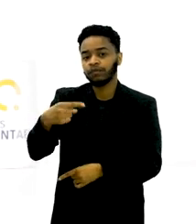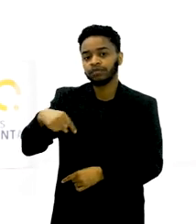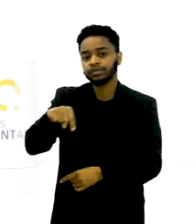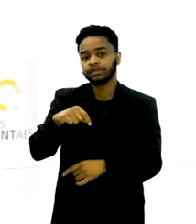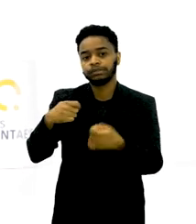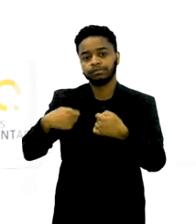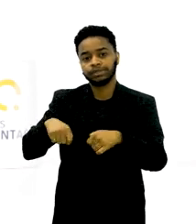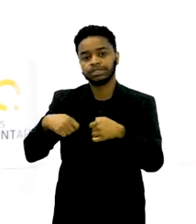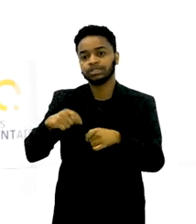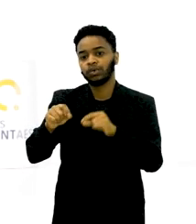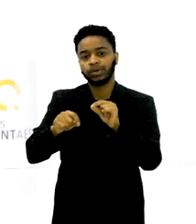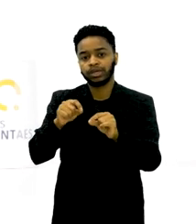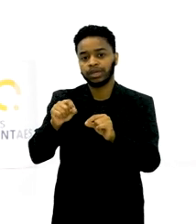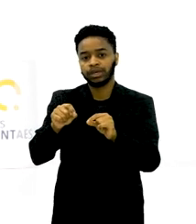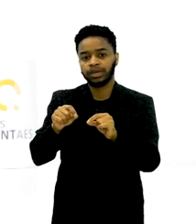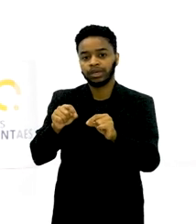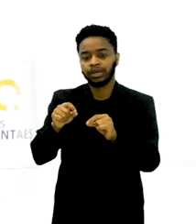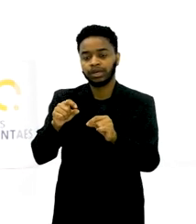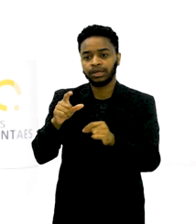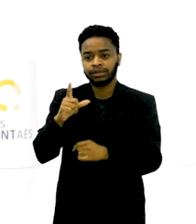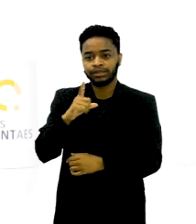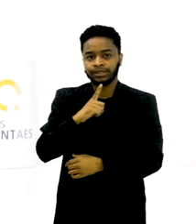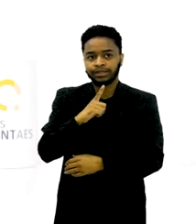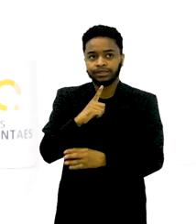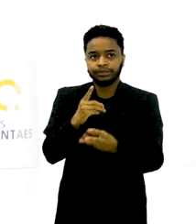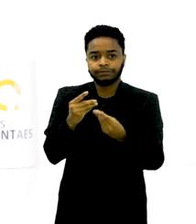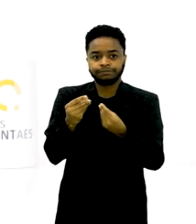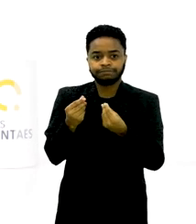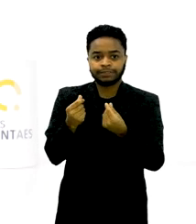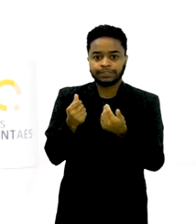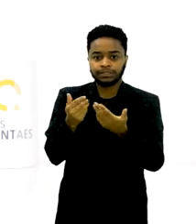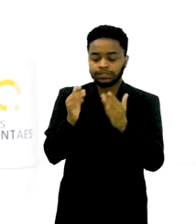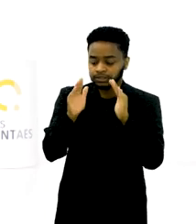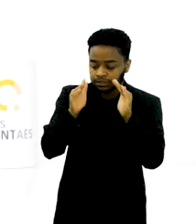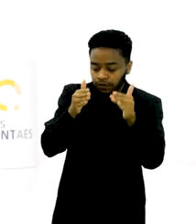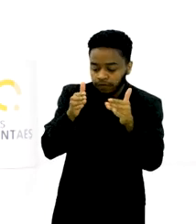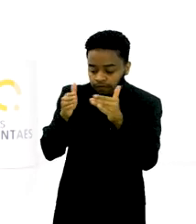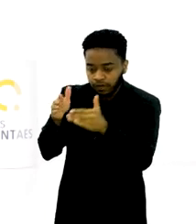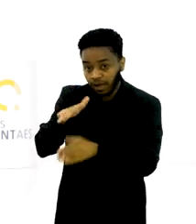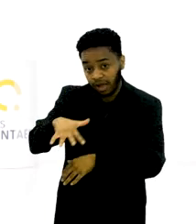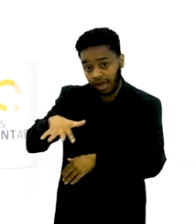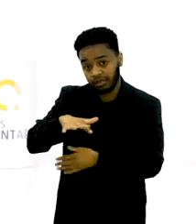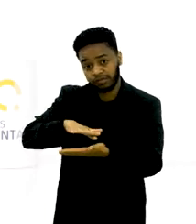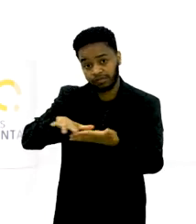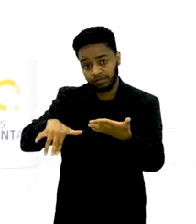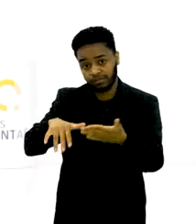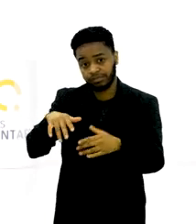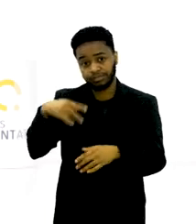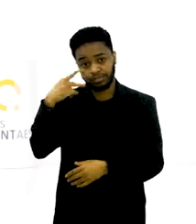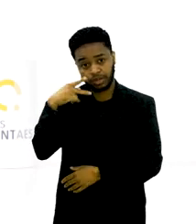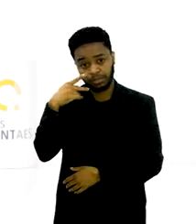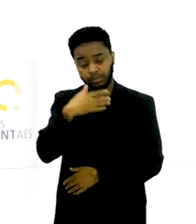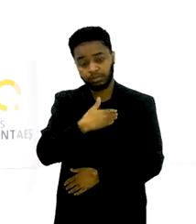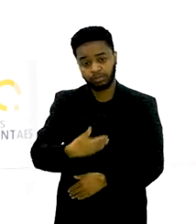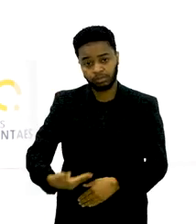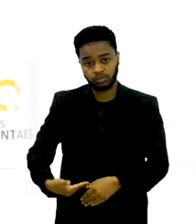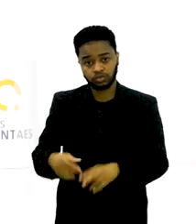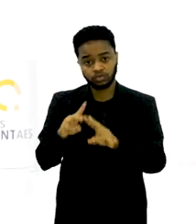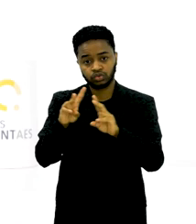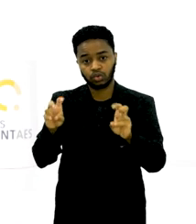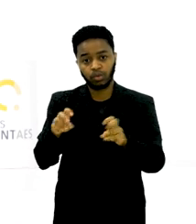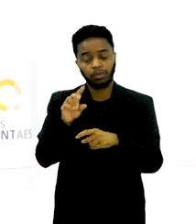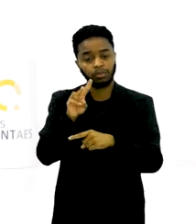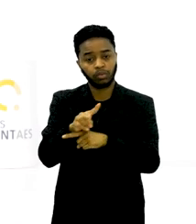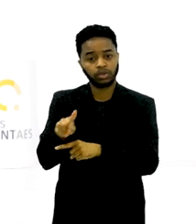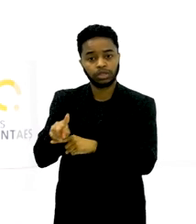que ter recortes dentro da da de toda a política pública que se pensa sobre a